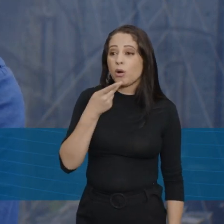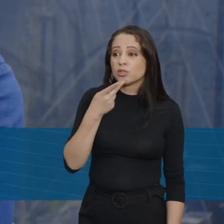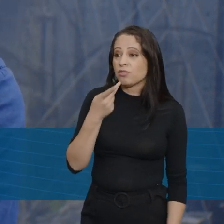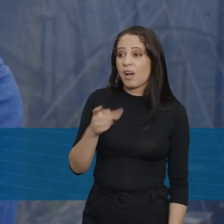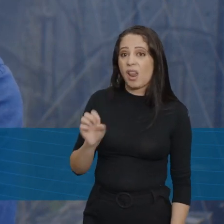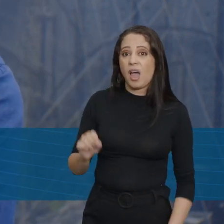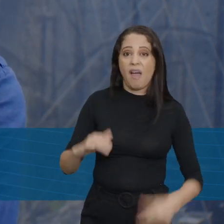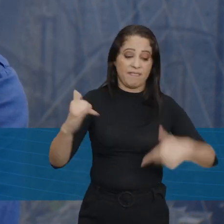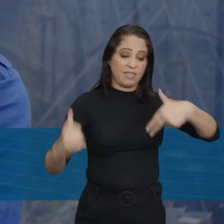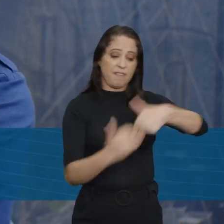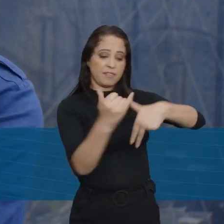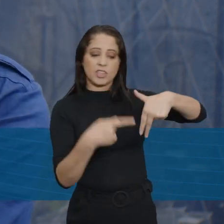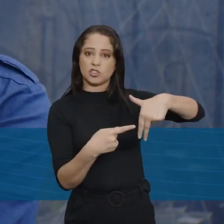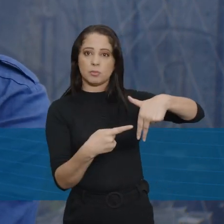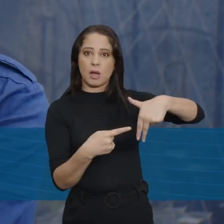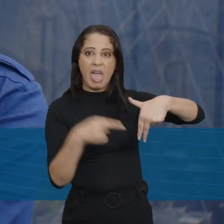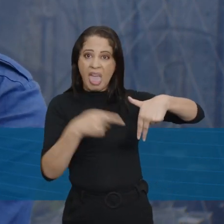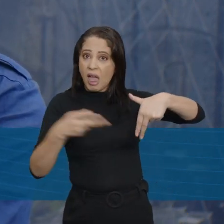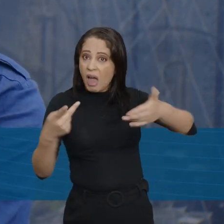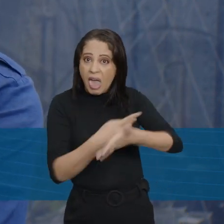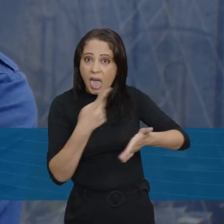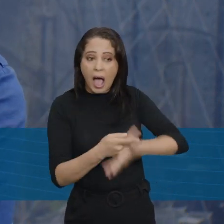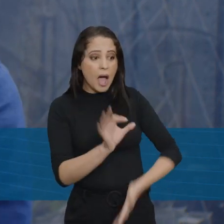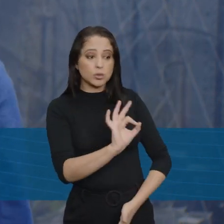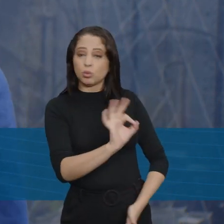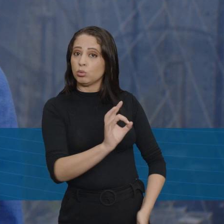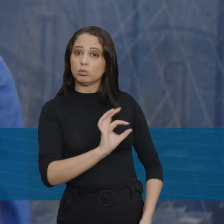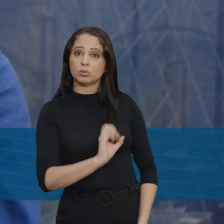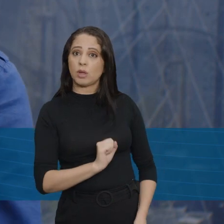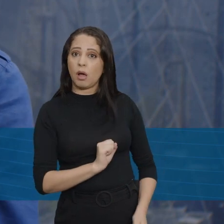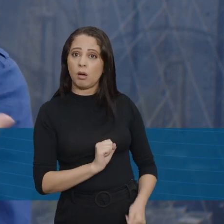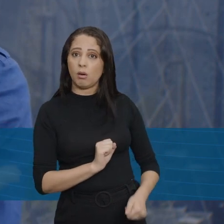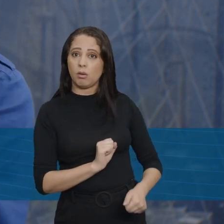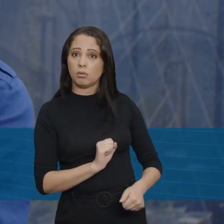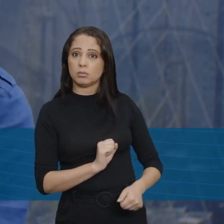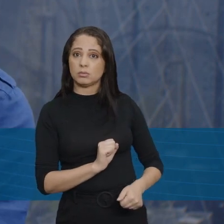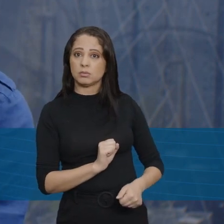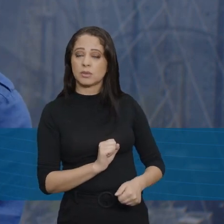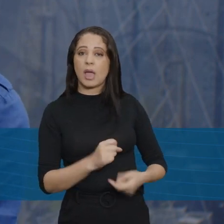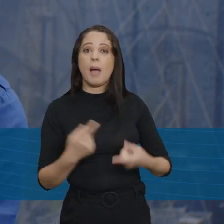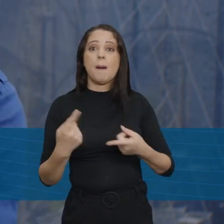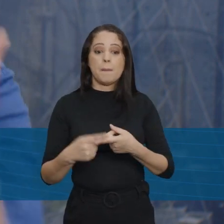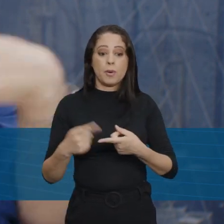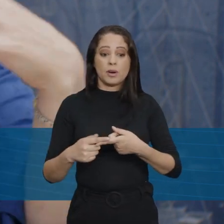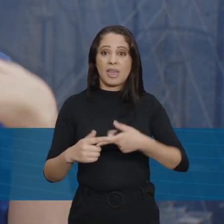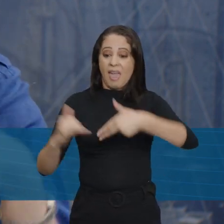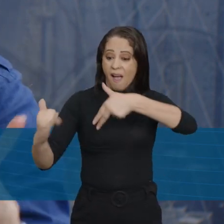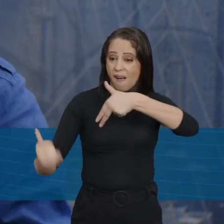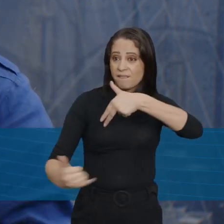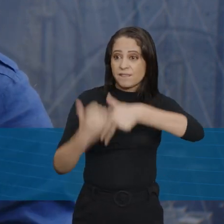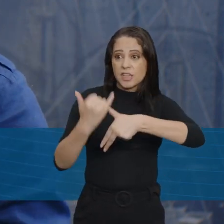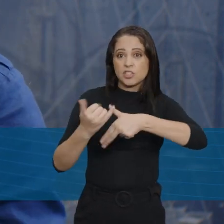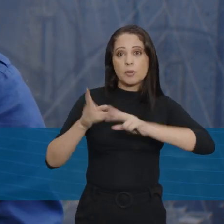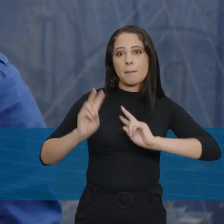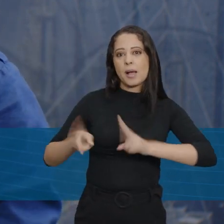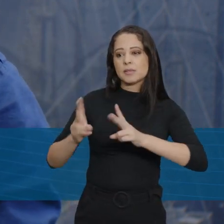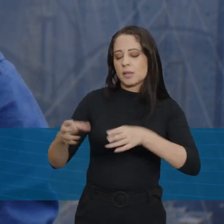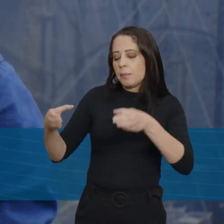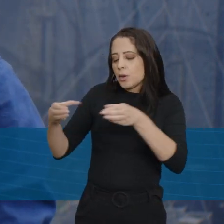porque não tem nada de errado com a vítima. Uhum. Por quê? Porque ela é pertencente a uma minoria que está sendo, às